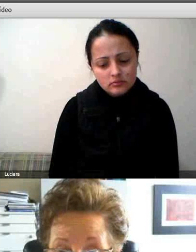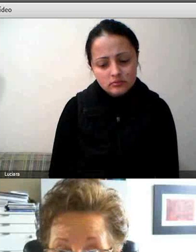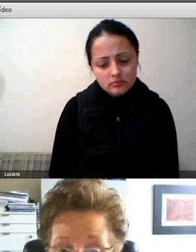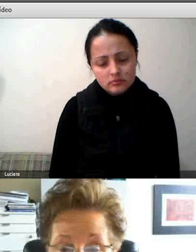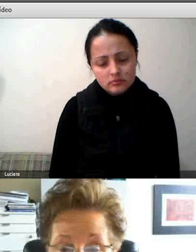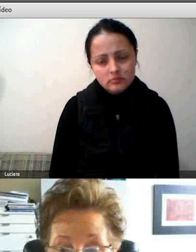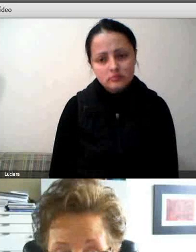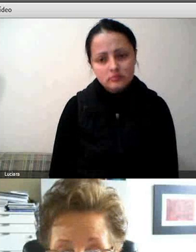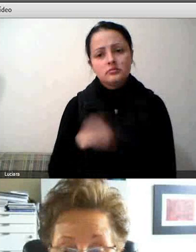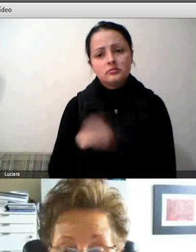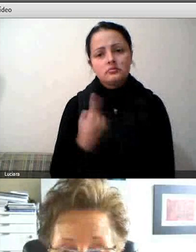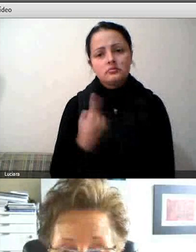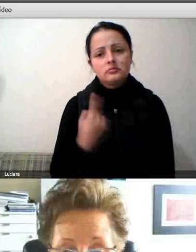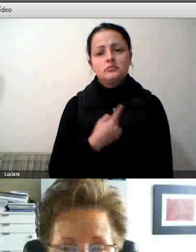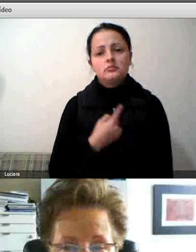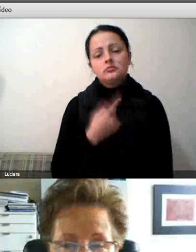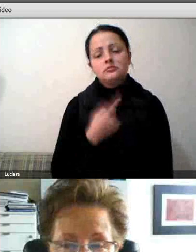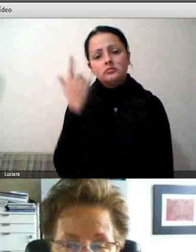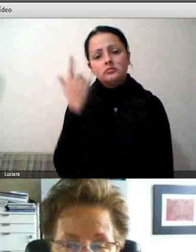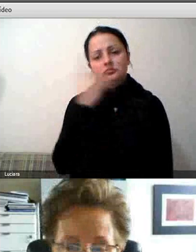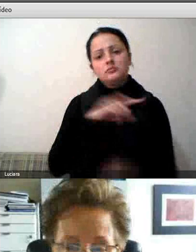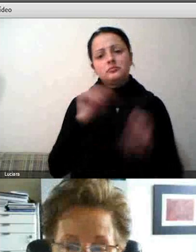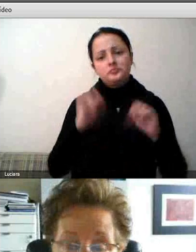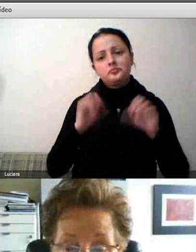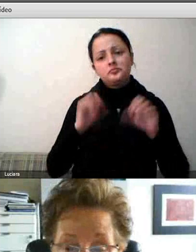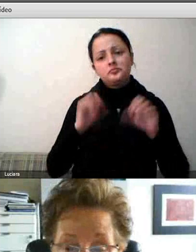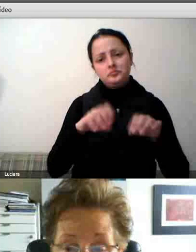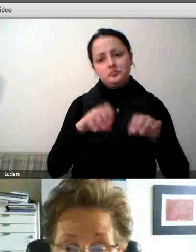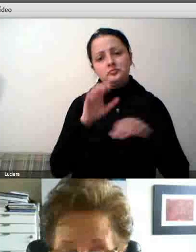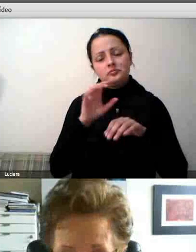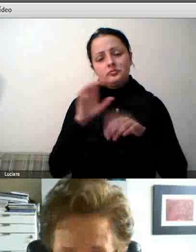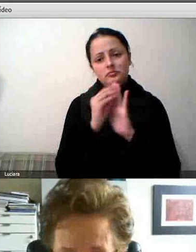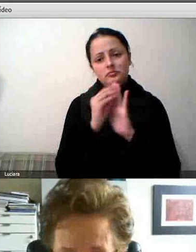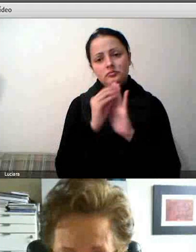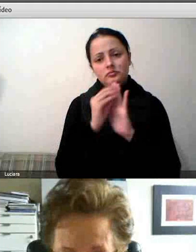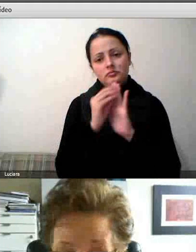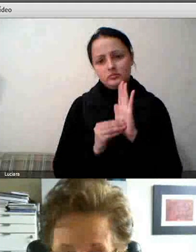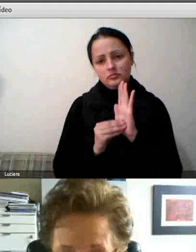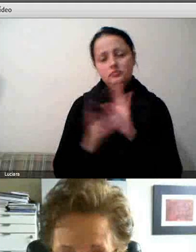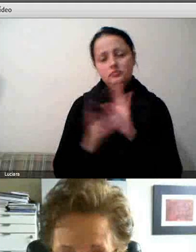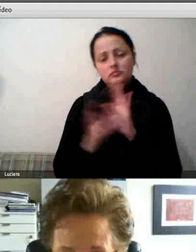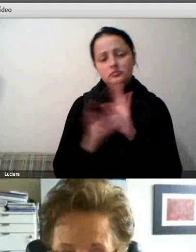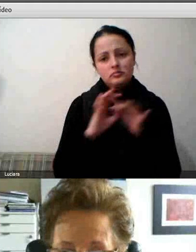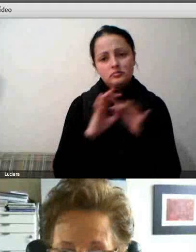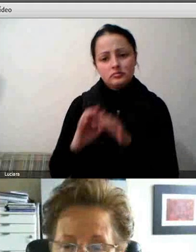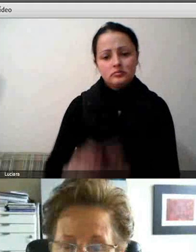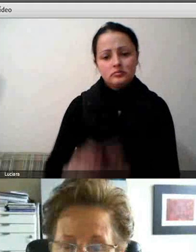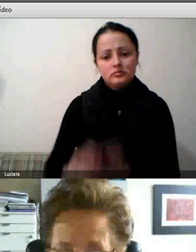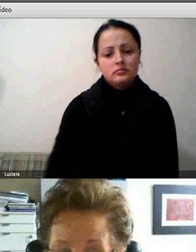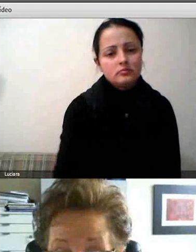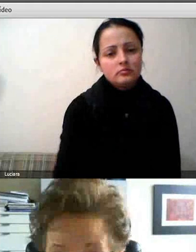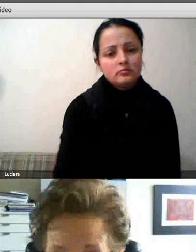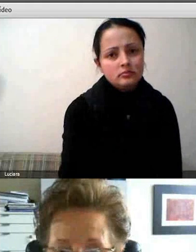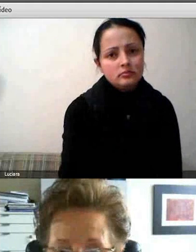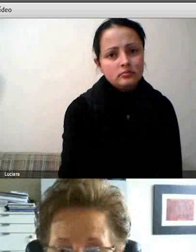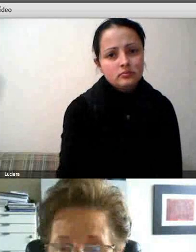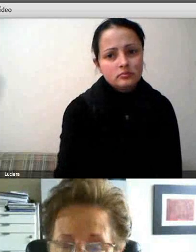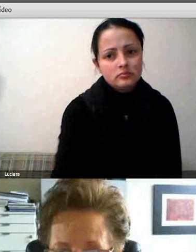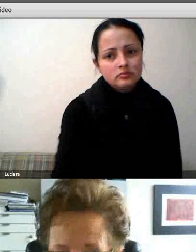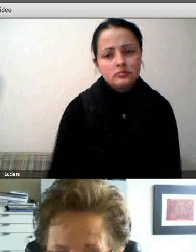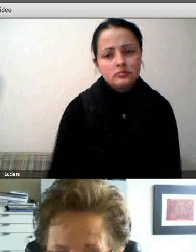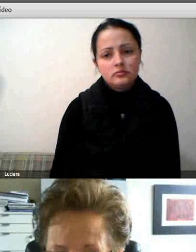informações, mas trabalhando com a construção de conceitos e com as habilidades que são necessárias para os procedimentos